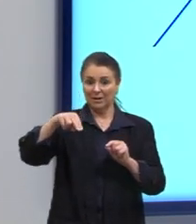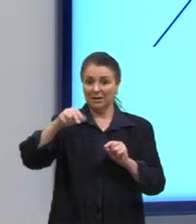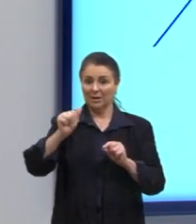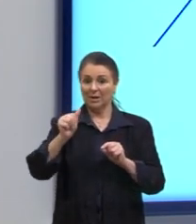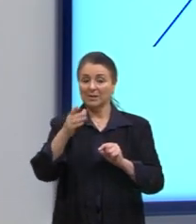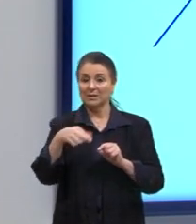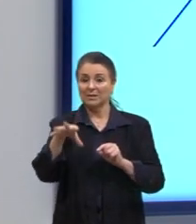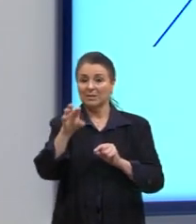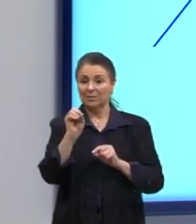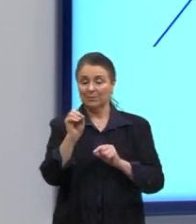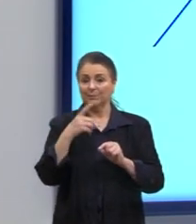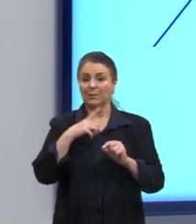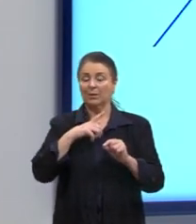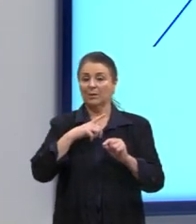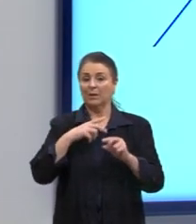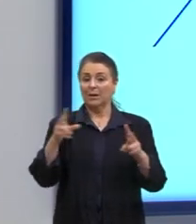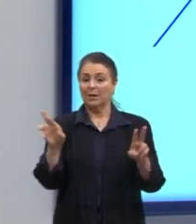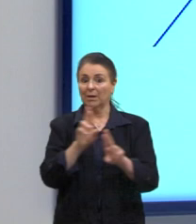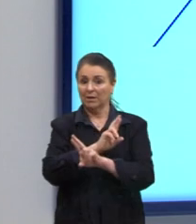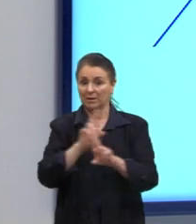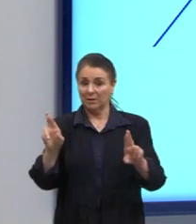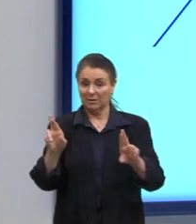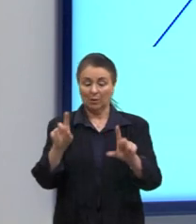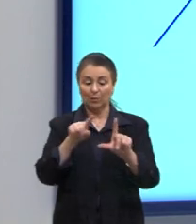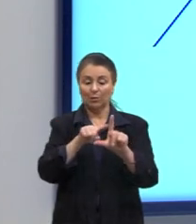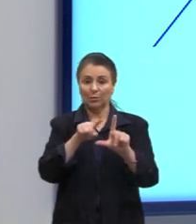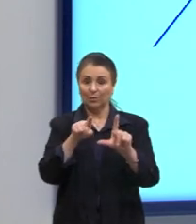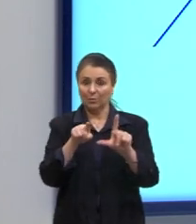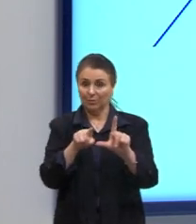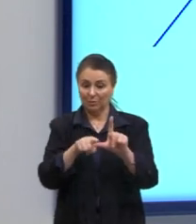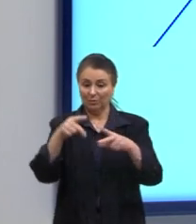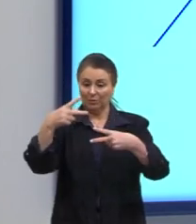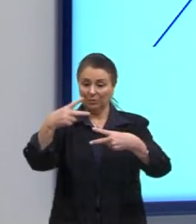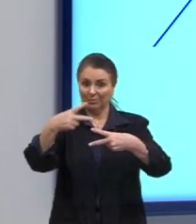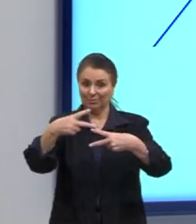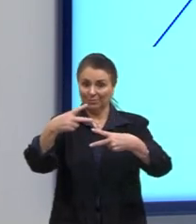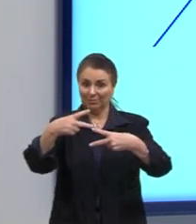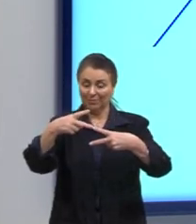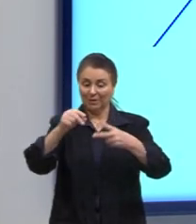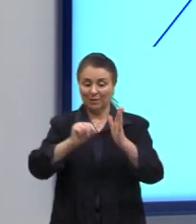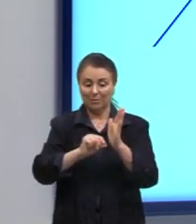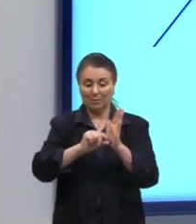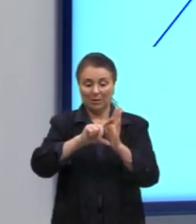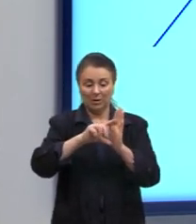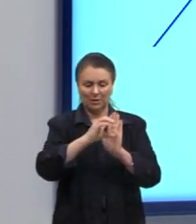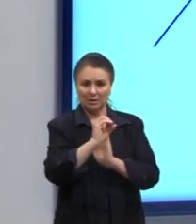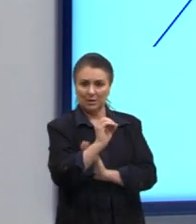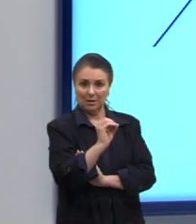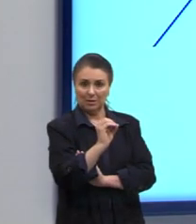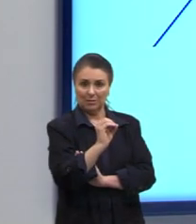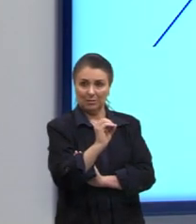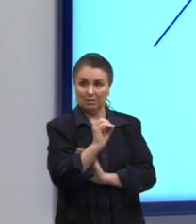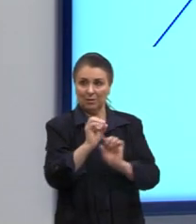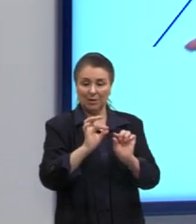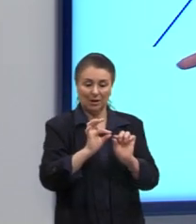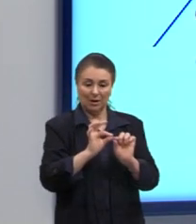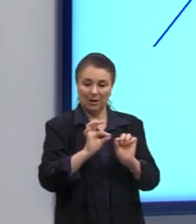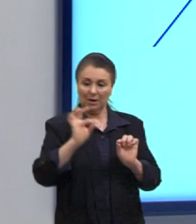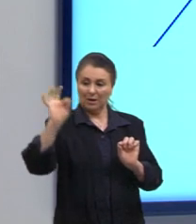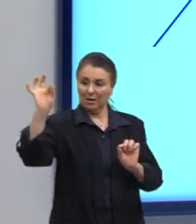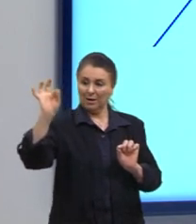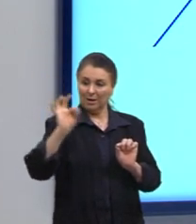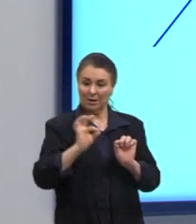então do coeficiente angular se o nosso coeficiente é maior do que zero a reta vai ser então